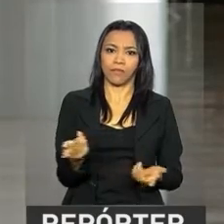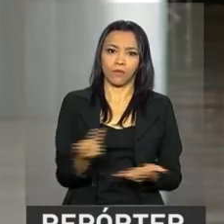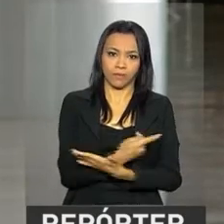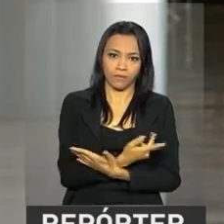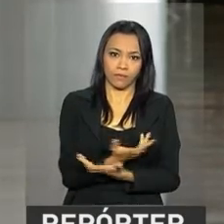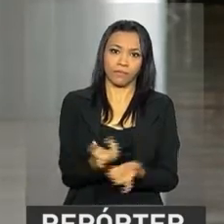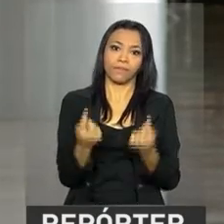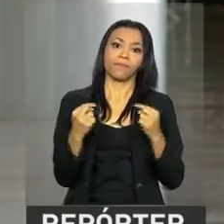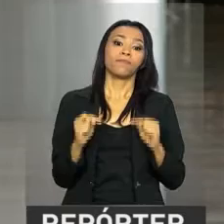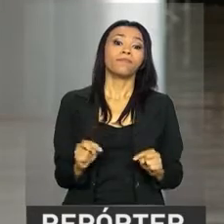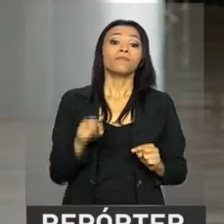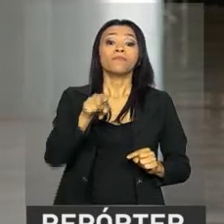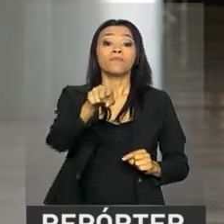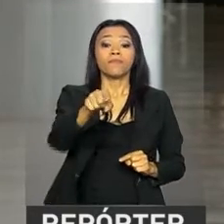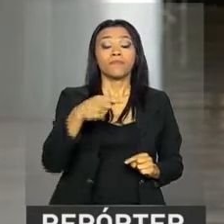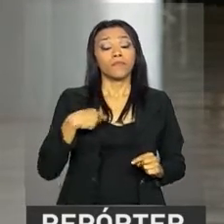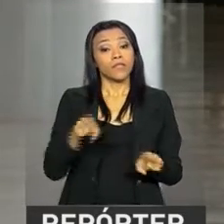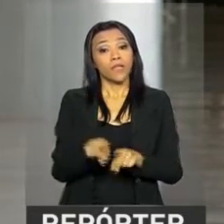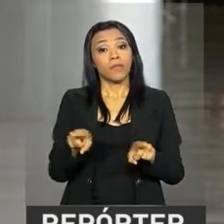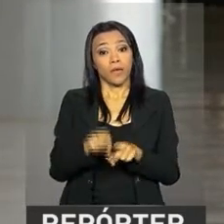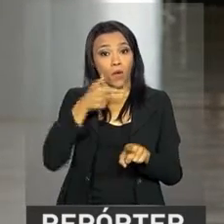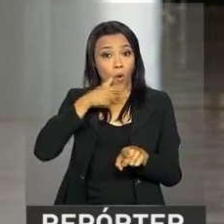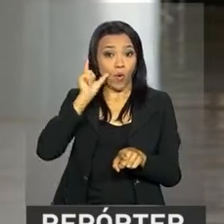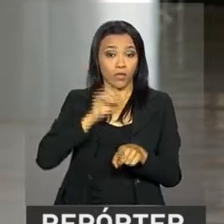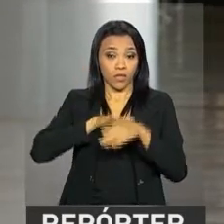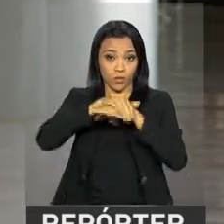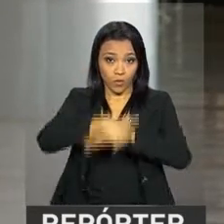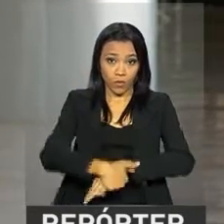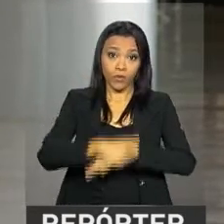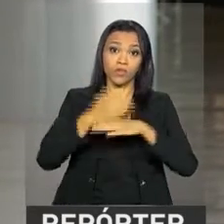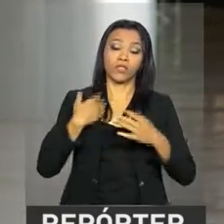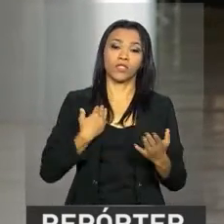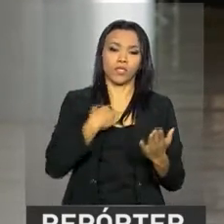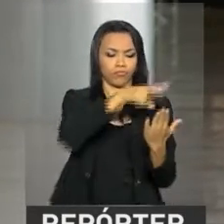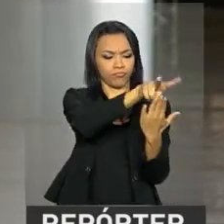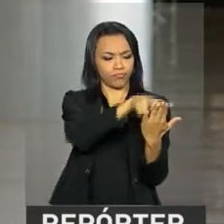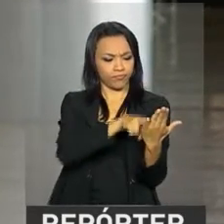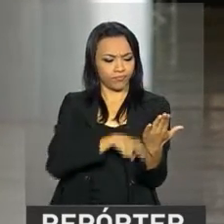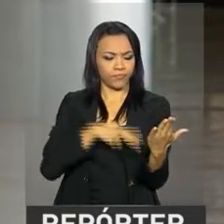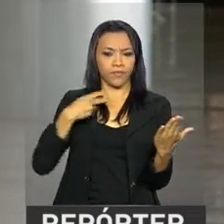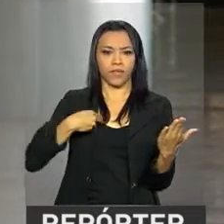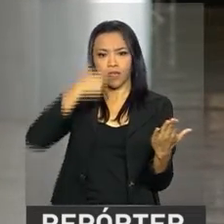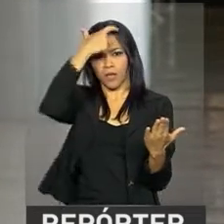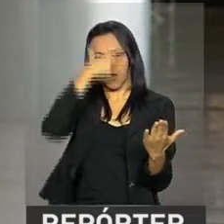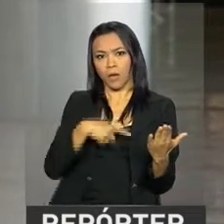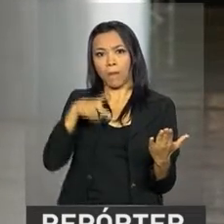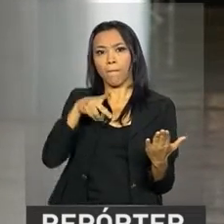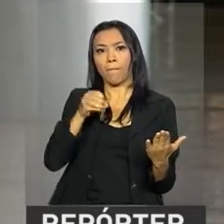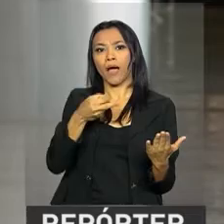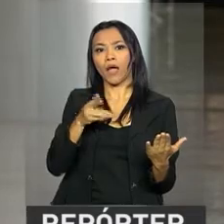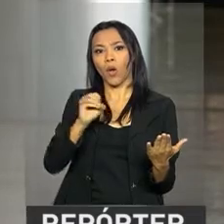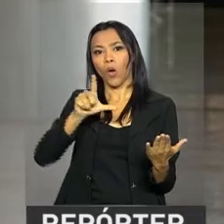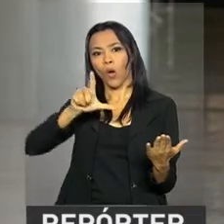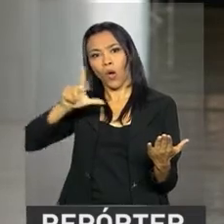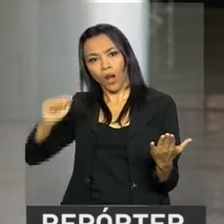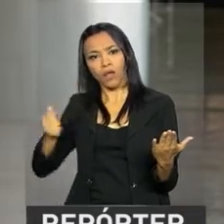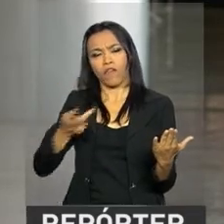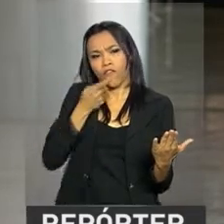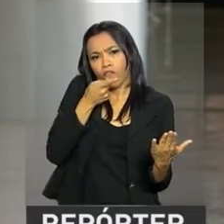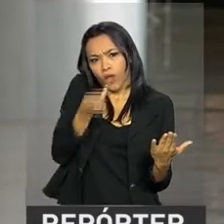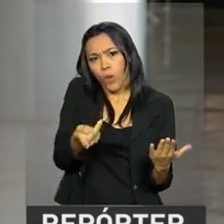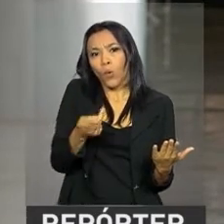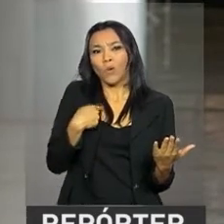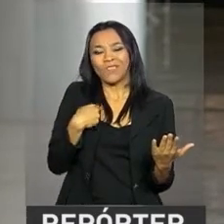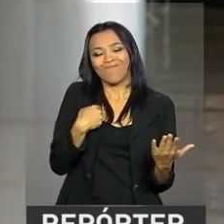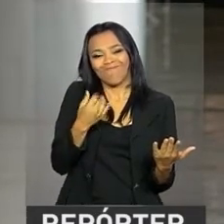bom também na noite de ontem em pronunciamento lido pelo porta voz da presidência alexandre parole michel temer lamentou a